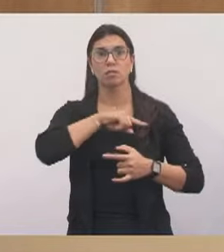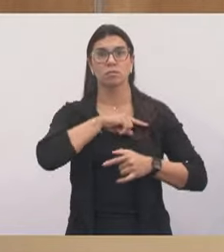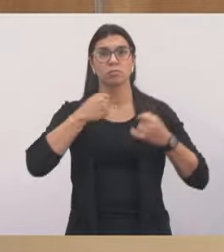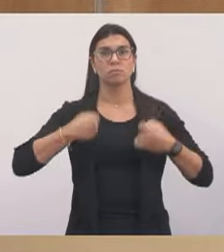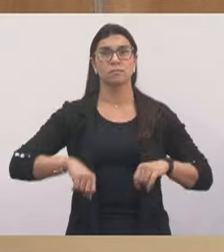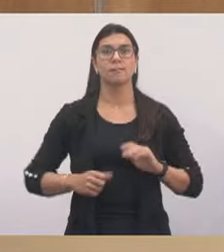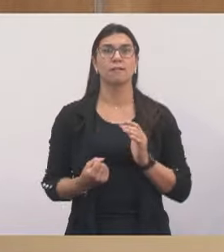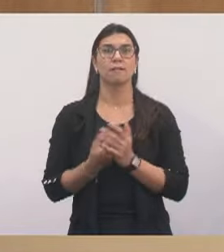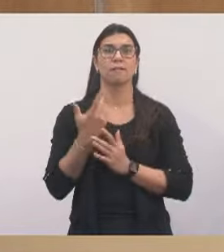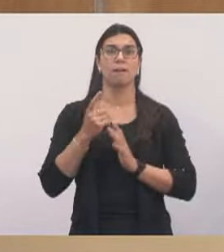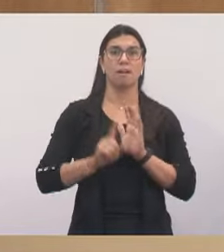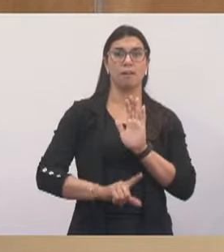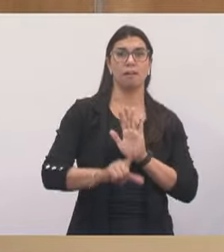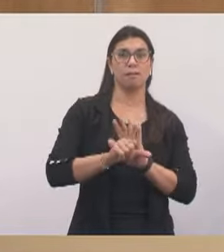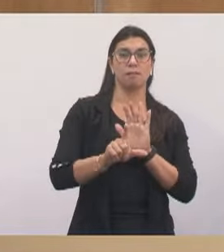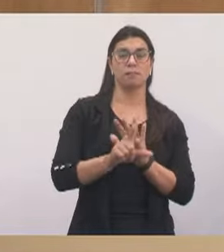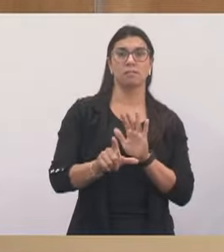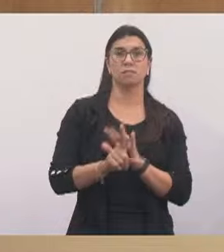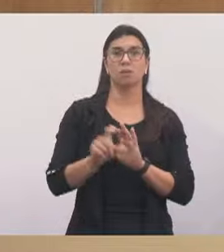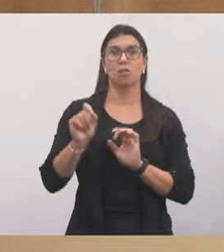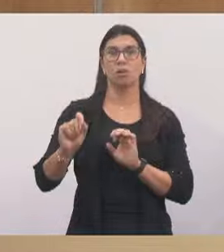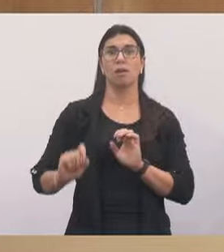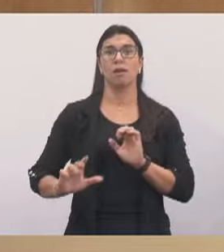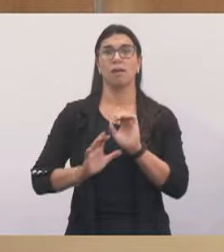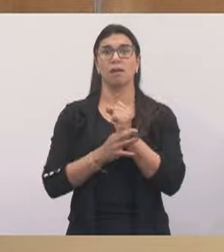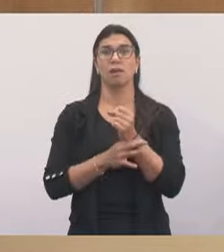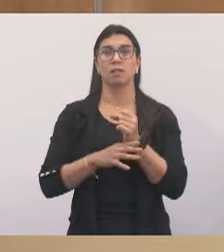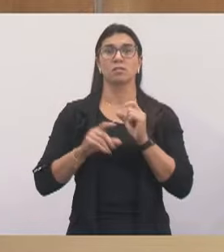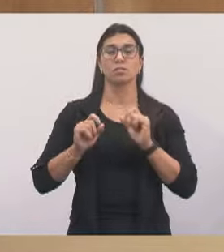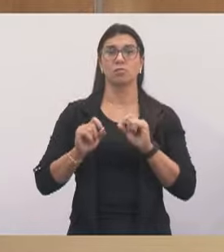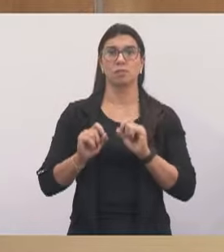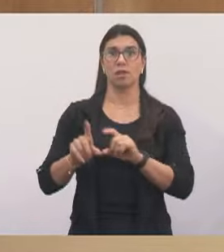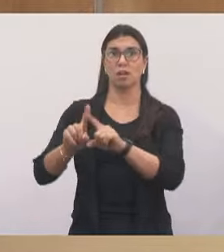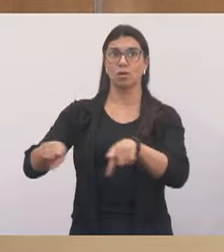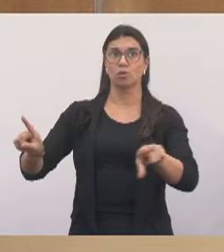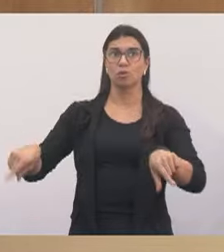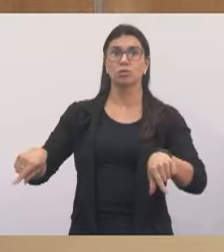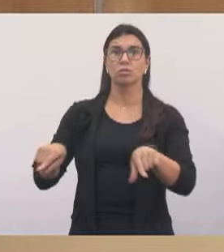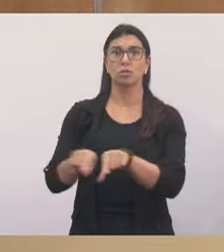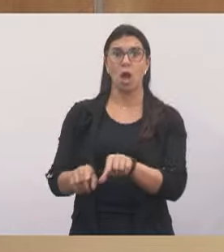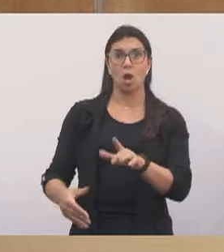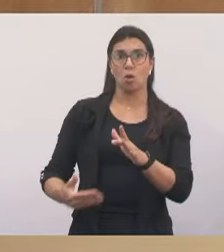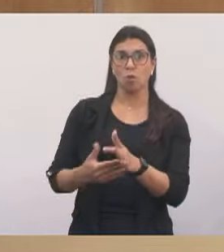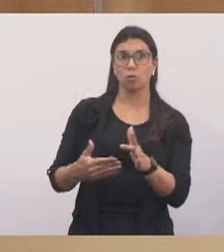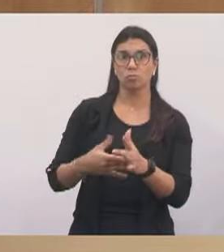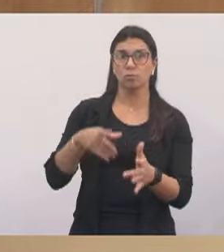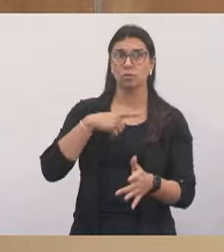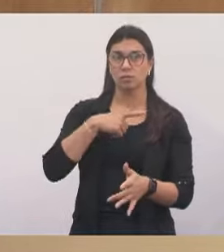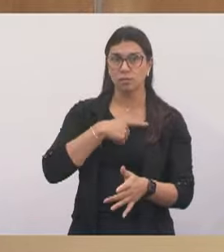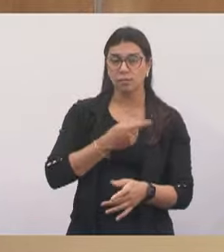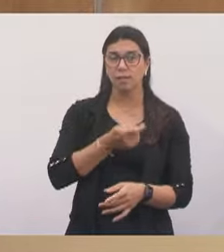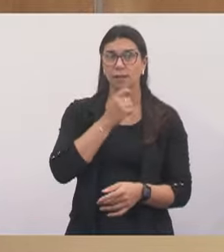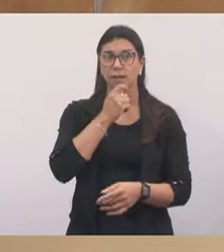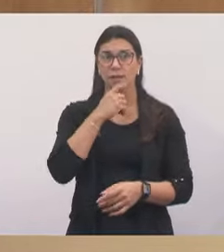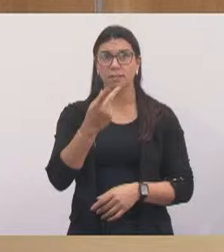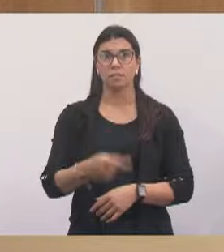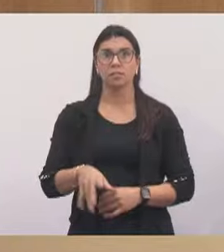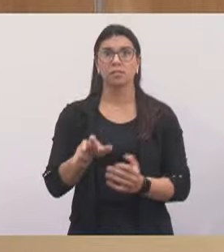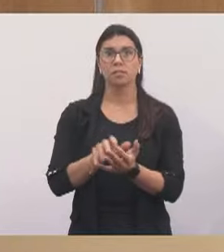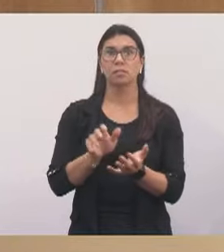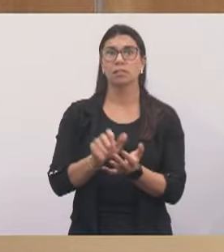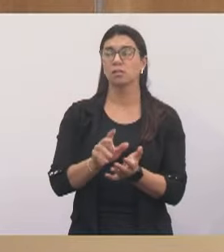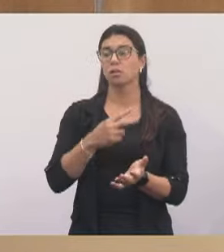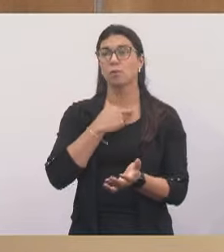na legislação para que a gente garanta que esses últimos campos que servem a nossa cidade não